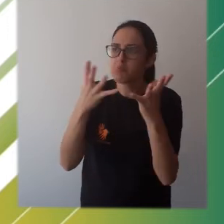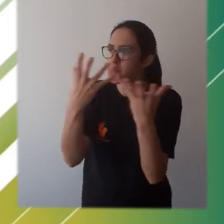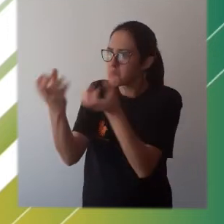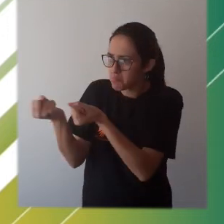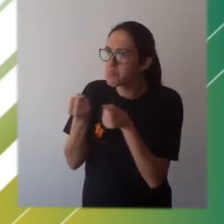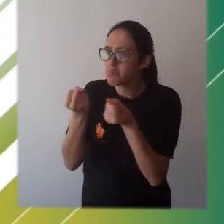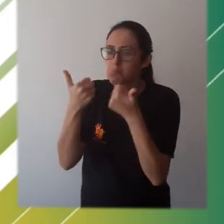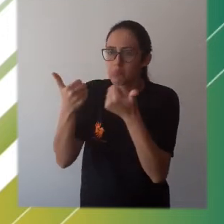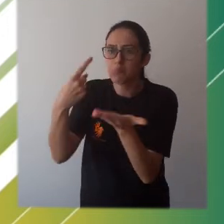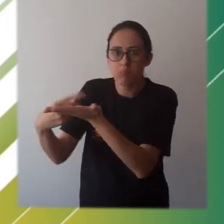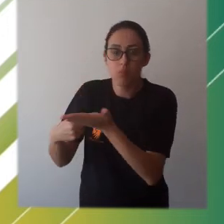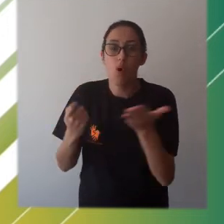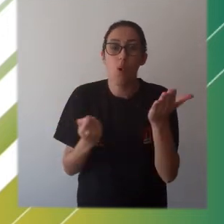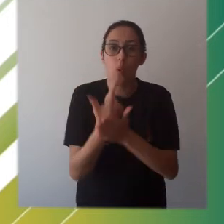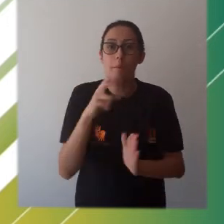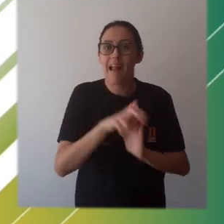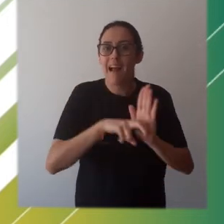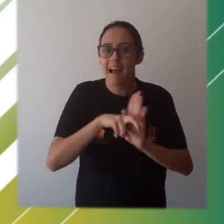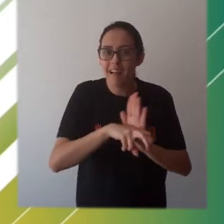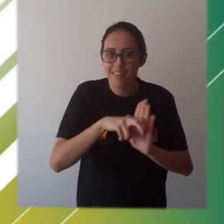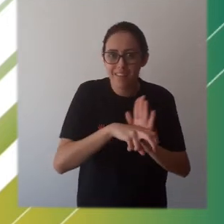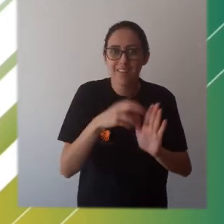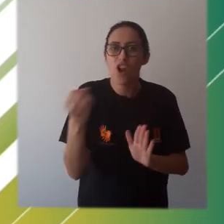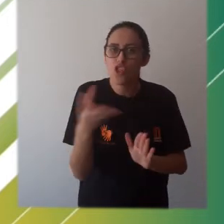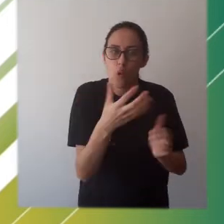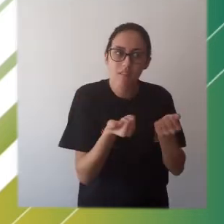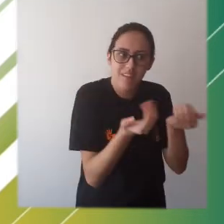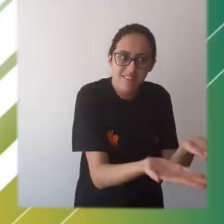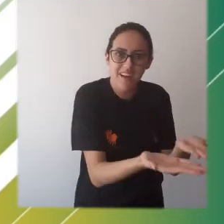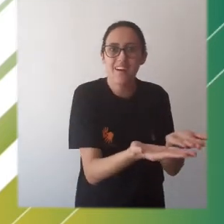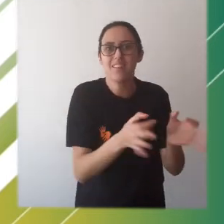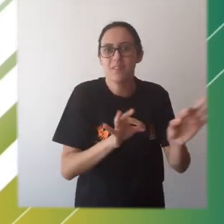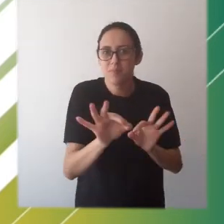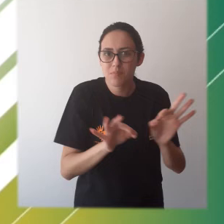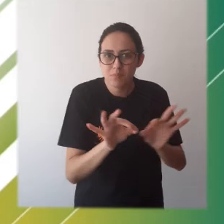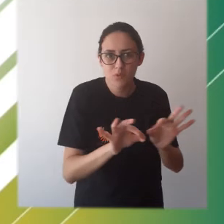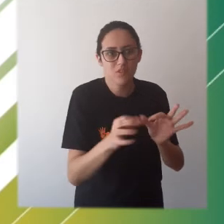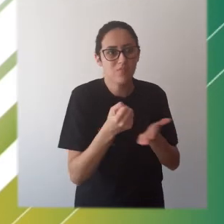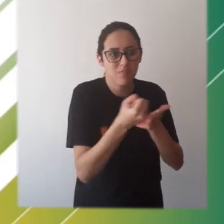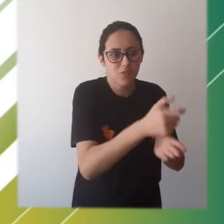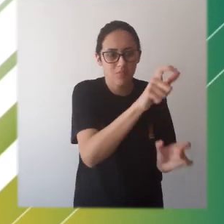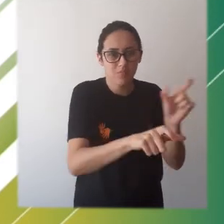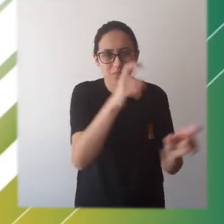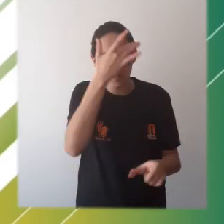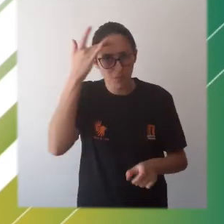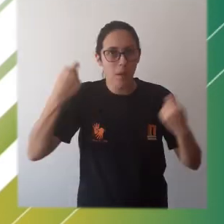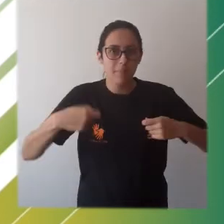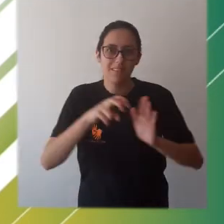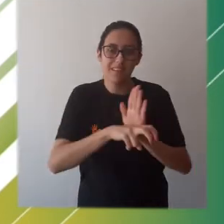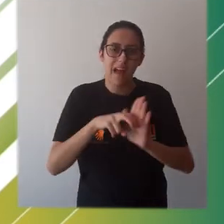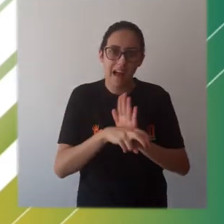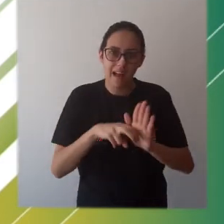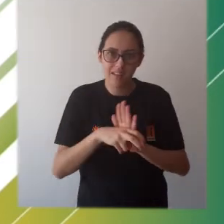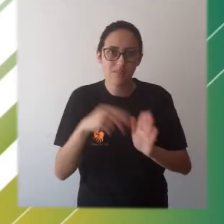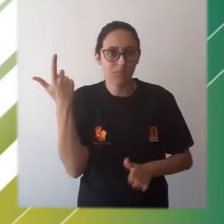conseguiram emendas parlamentares para compra de 10 cadeiras de rodas para cada projeto, para início do paradesporto ou continuidade